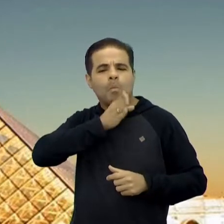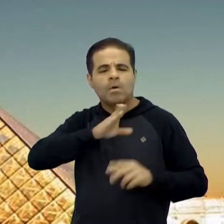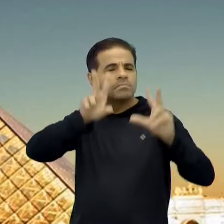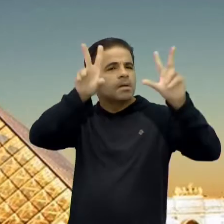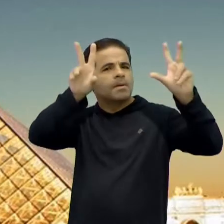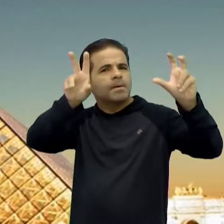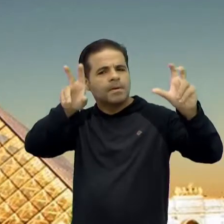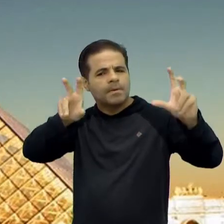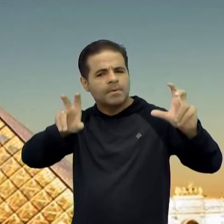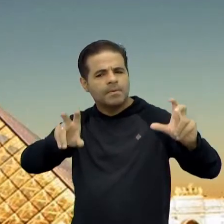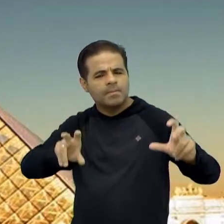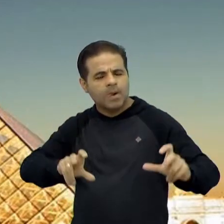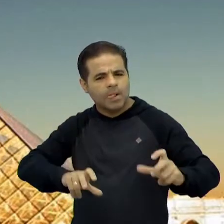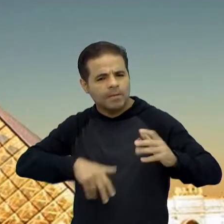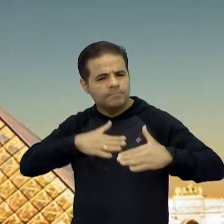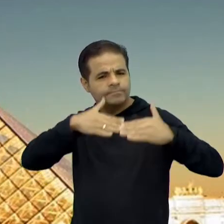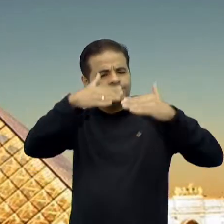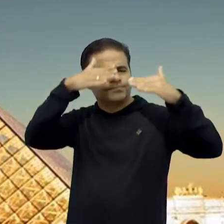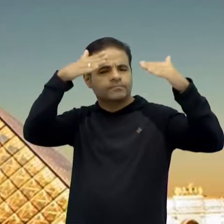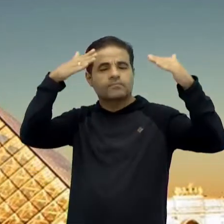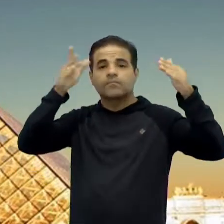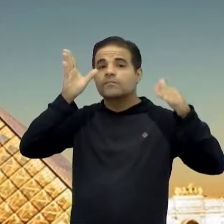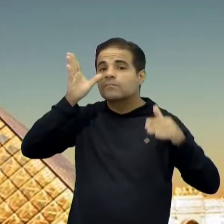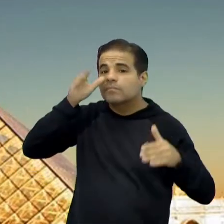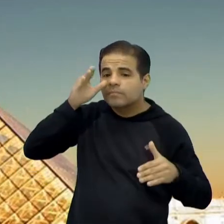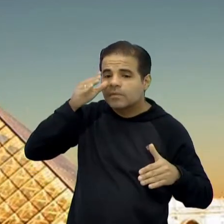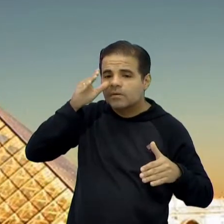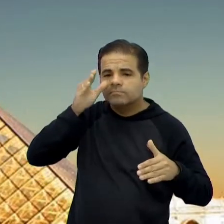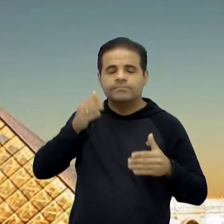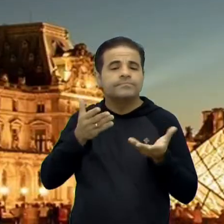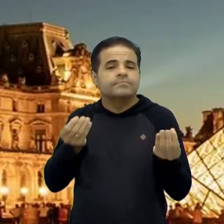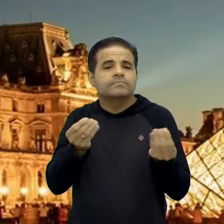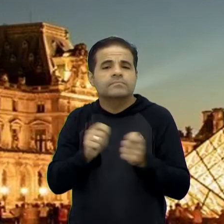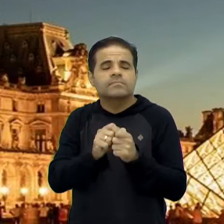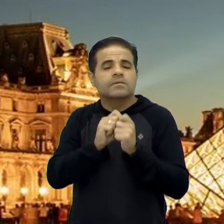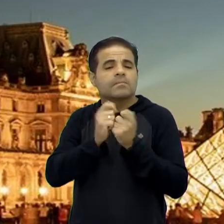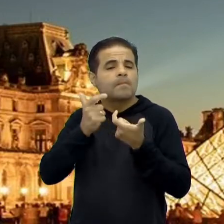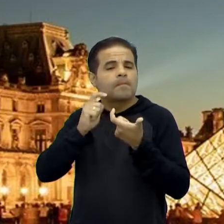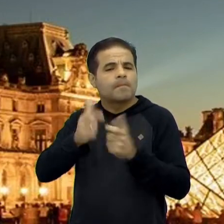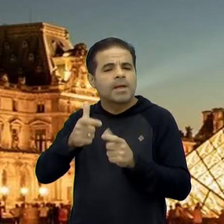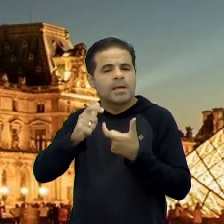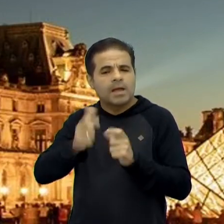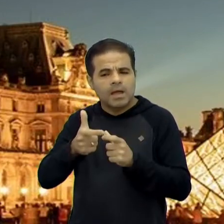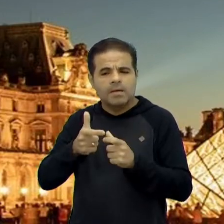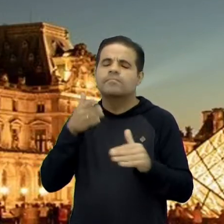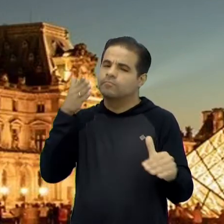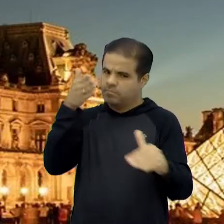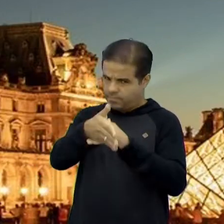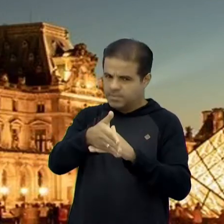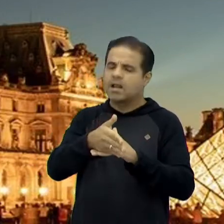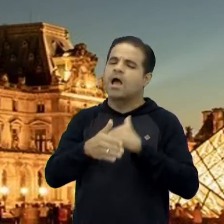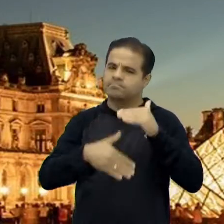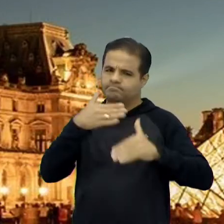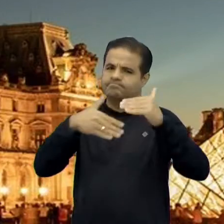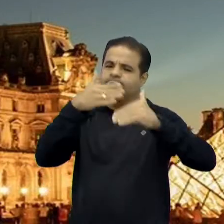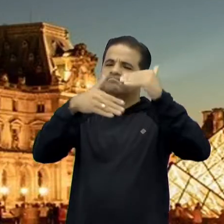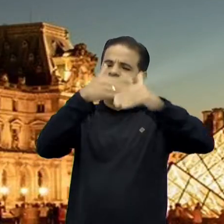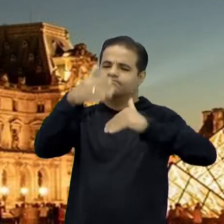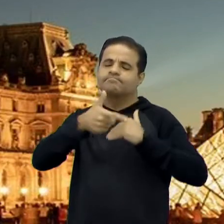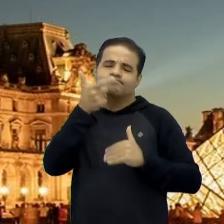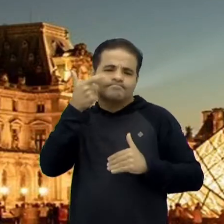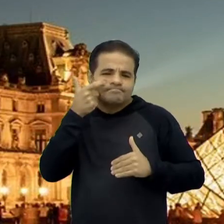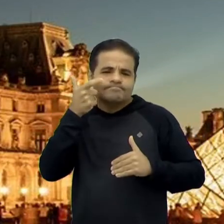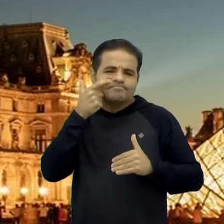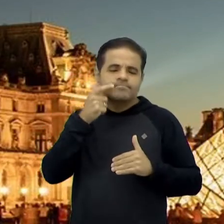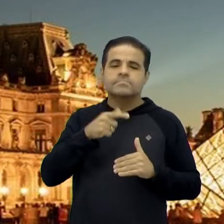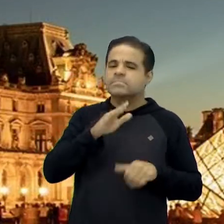assim, para desconstruir tem que construir. Mas eu tô curioso, o que seria esse Museu do Meme? Então, nós vamos entrar aí nesse processo. Tô me adiantando, tô dando spoiler.